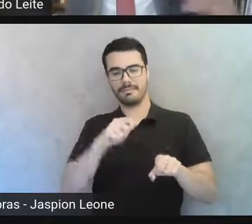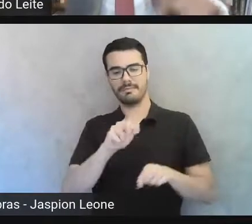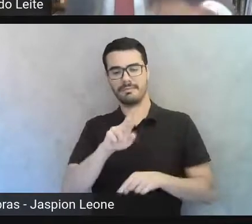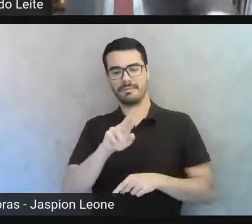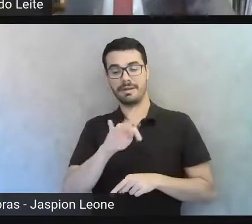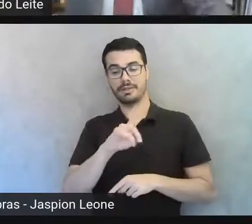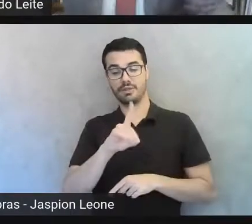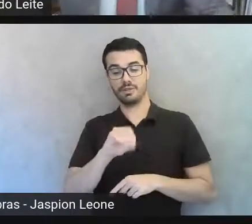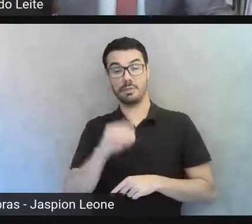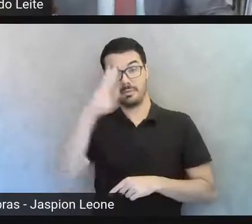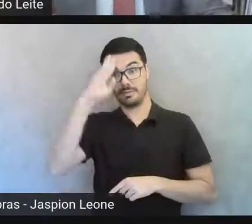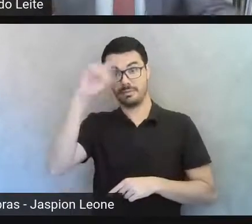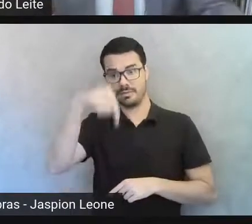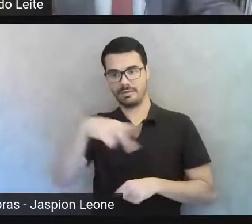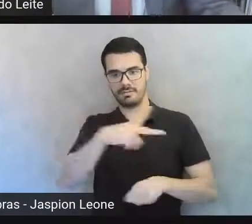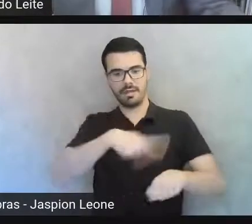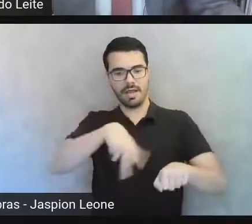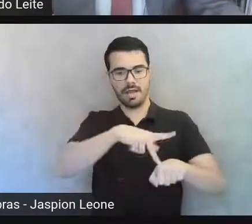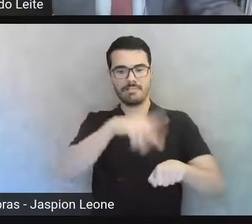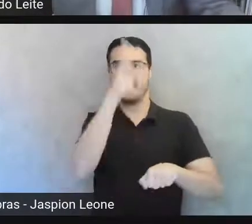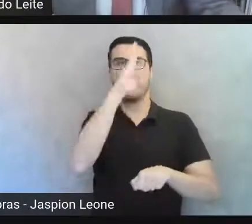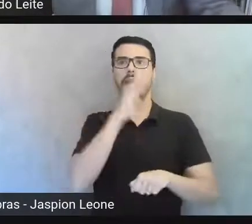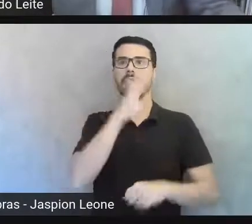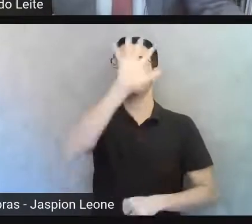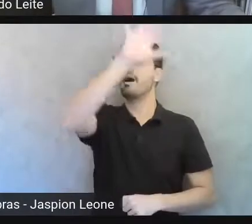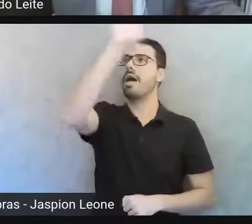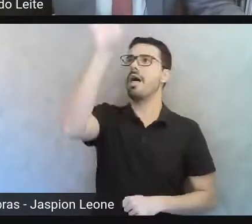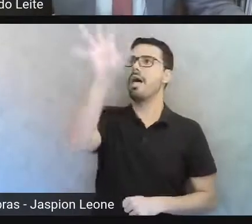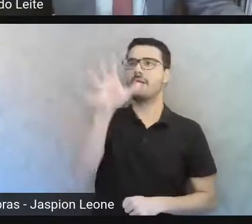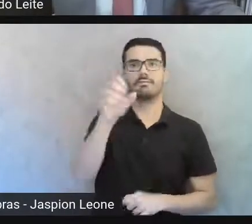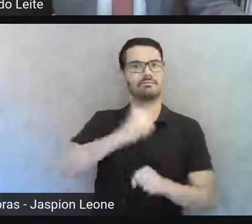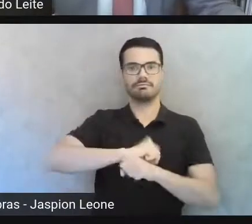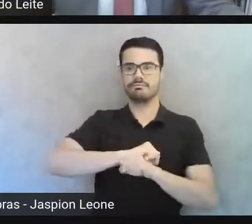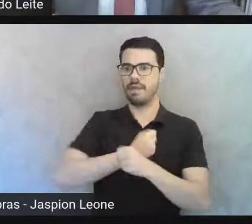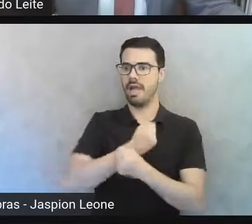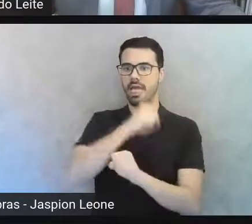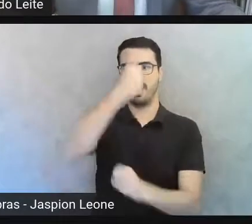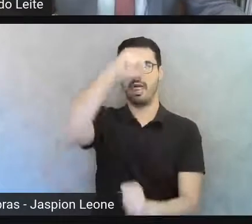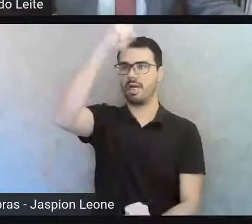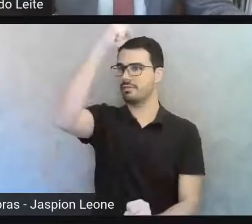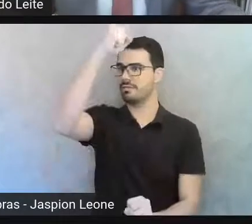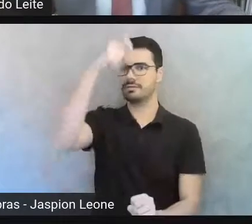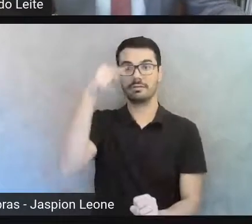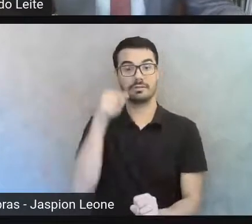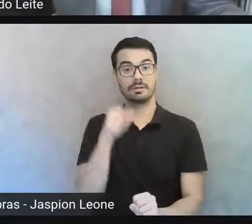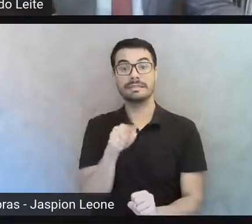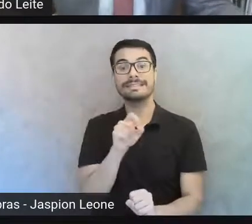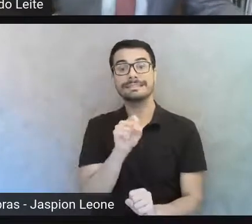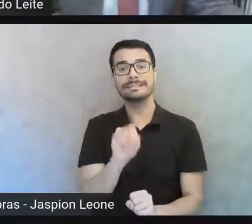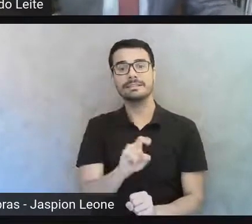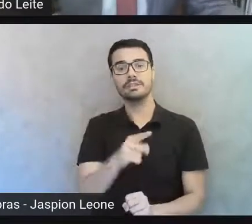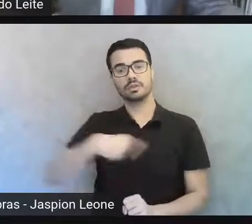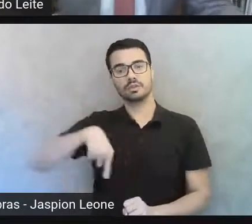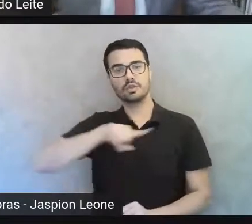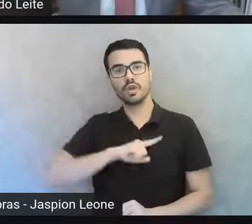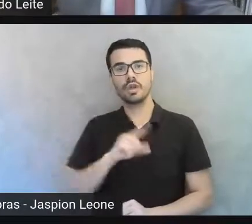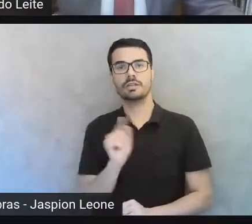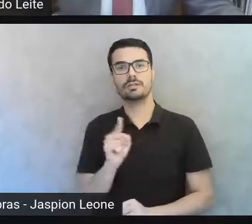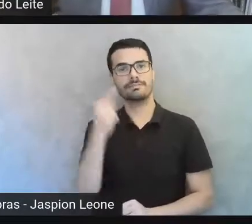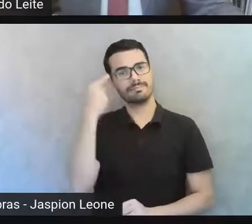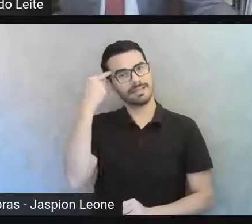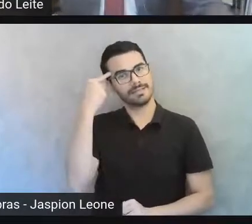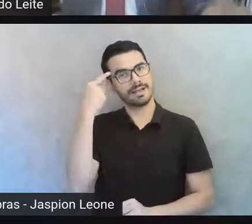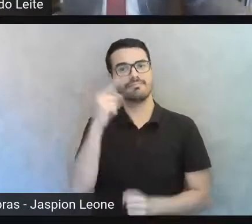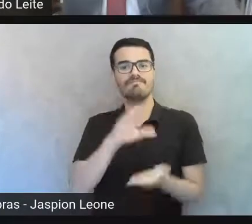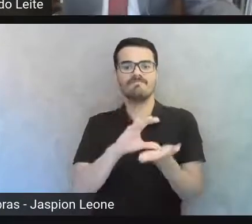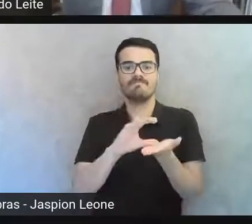num país de dimensões continentais, como é o caso do Brasil, sem falar de recurso financeiro.